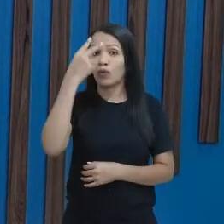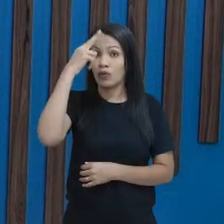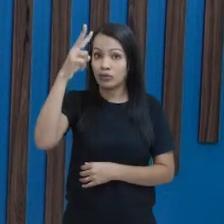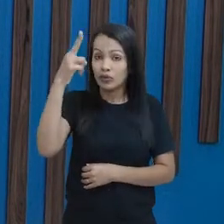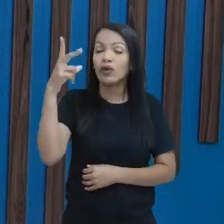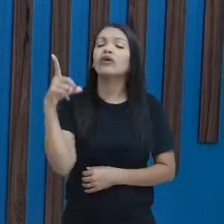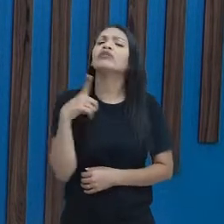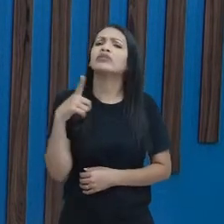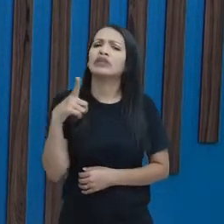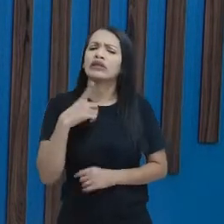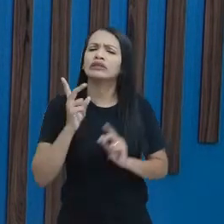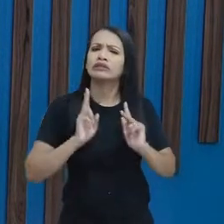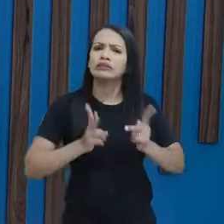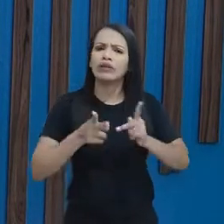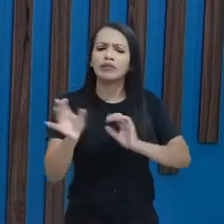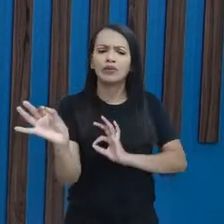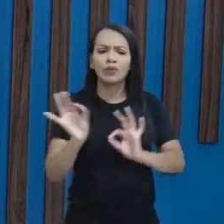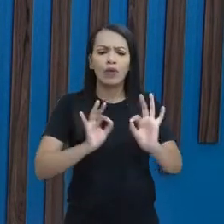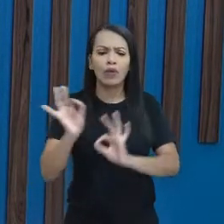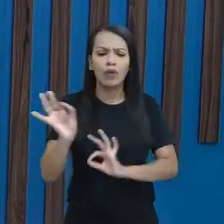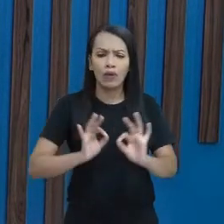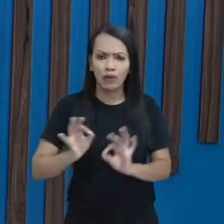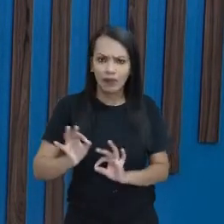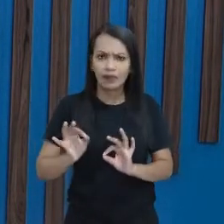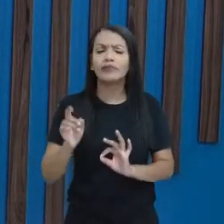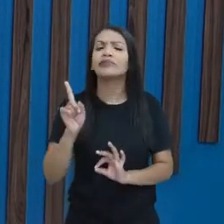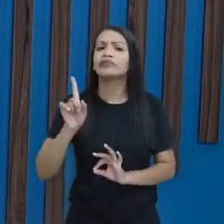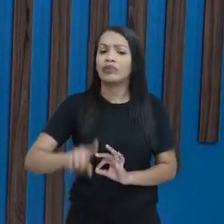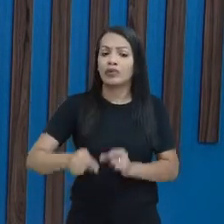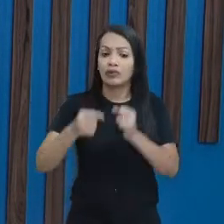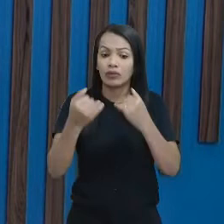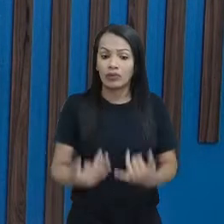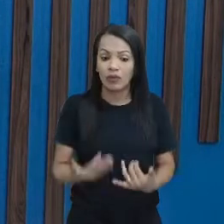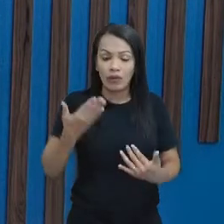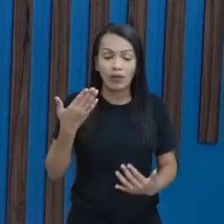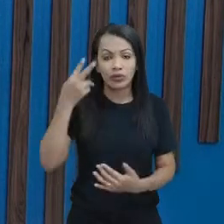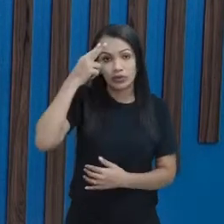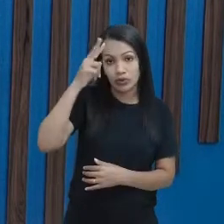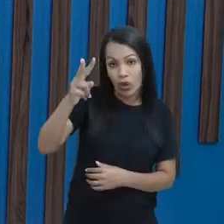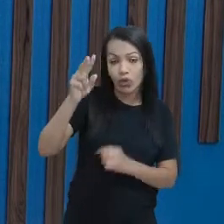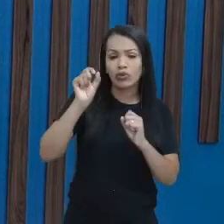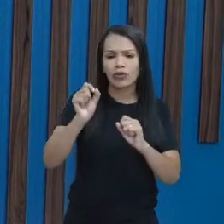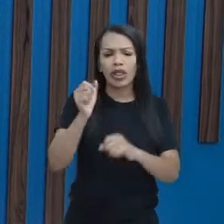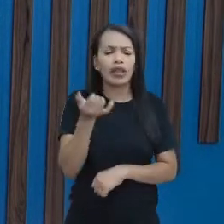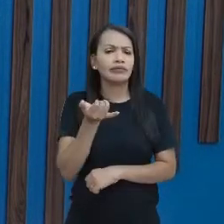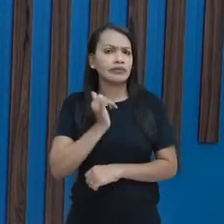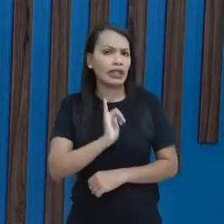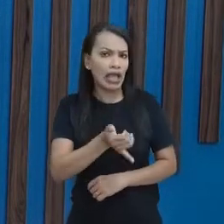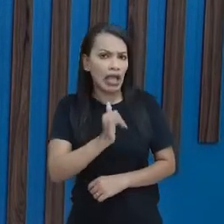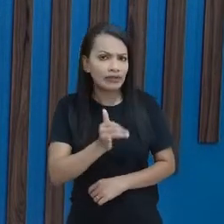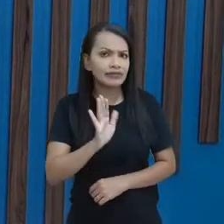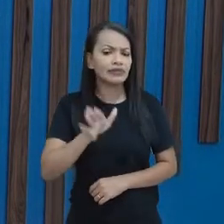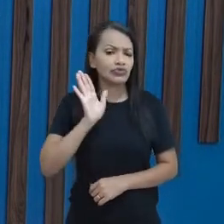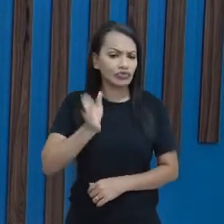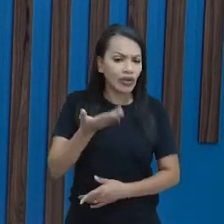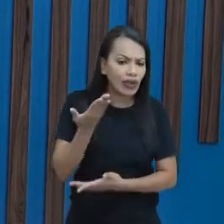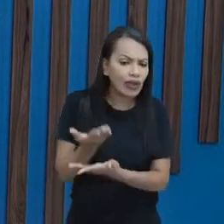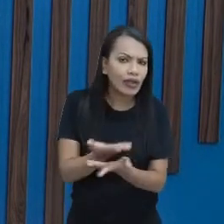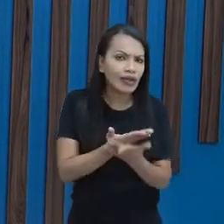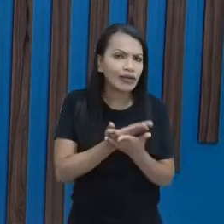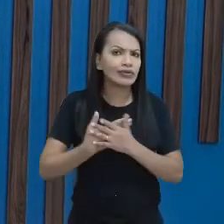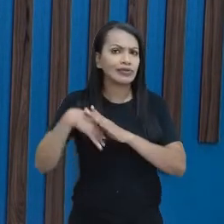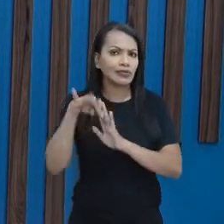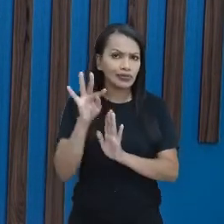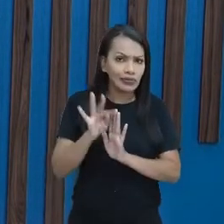tem sempre uma organização. Ao contar uma história, a gente está fazendo narrativa. Já estudamos sobre